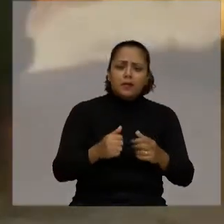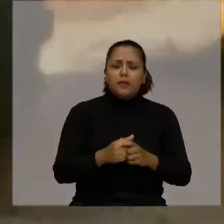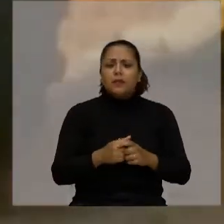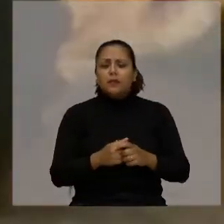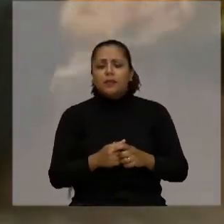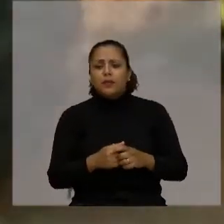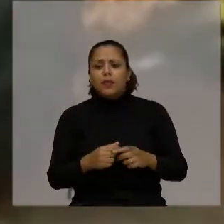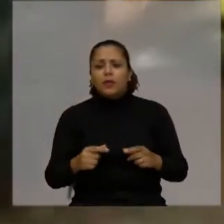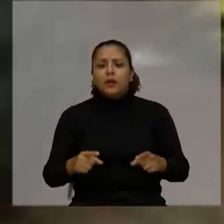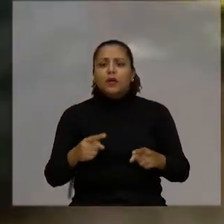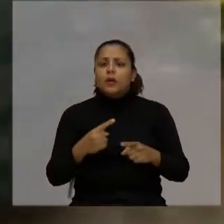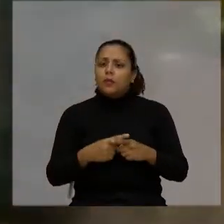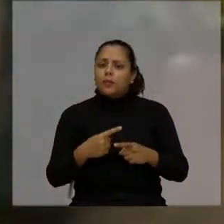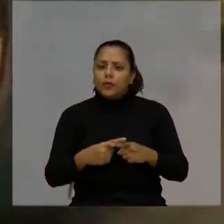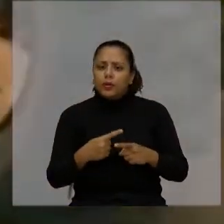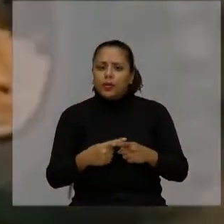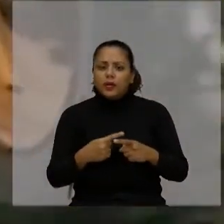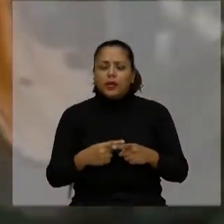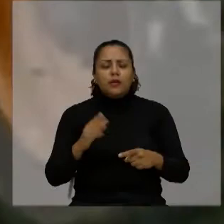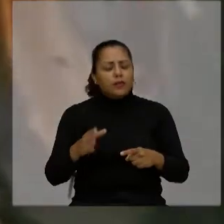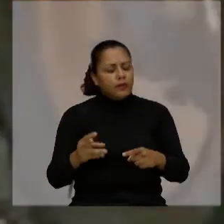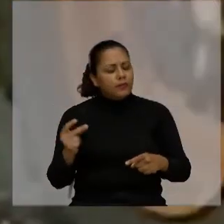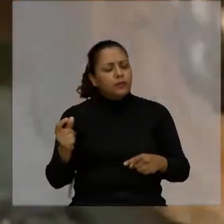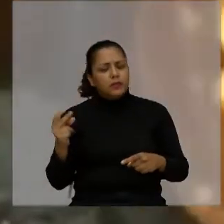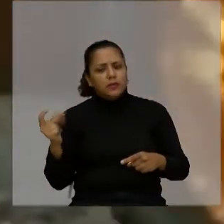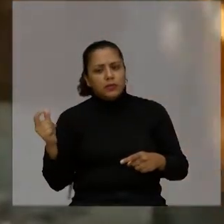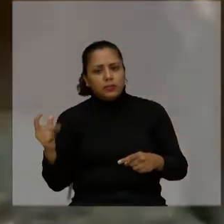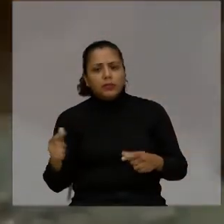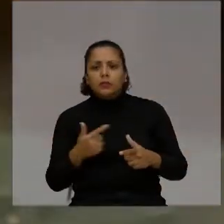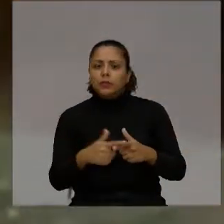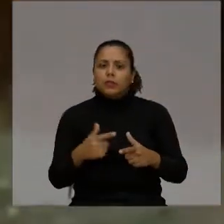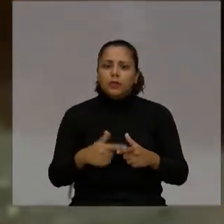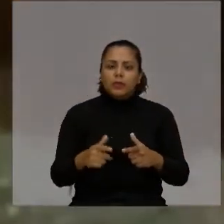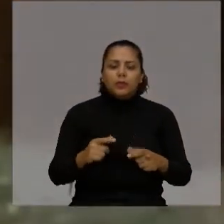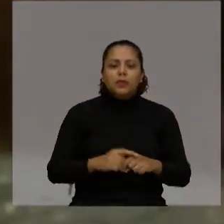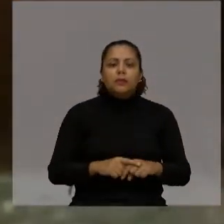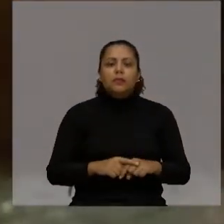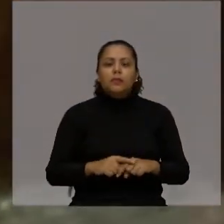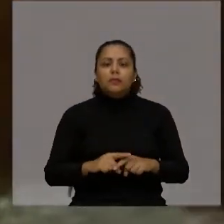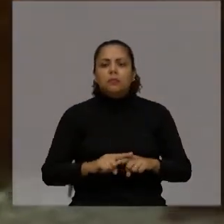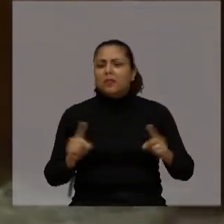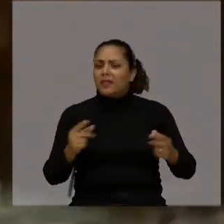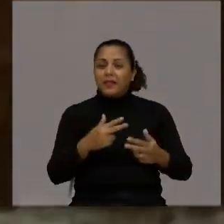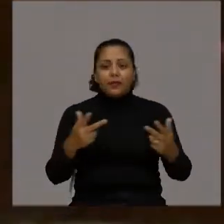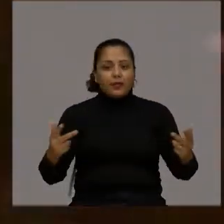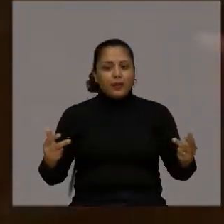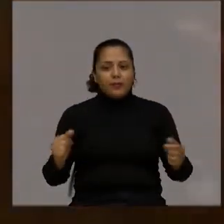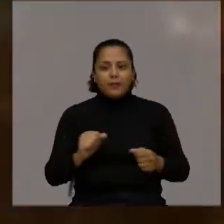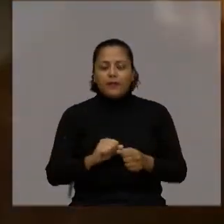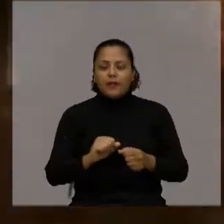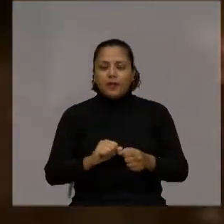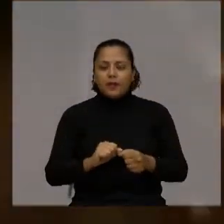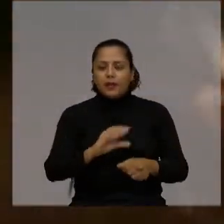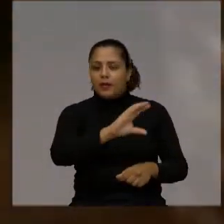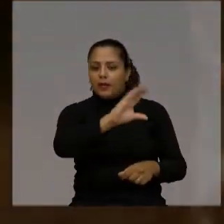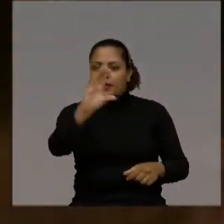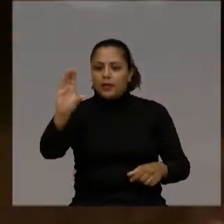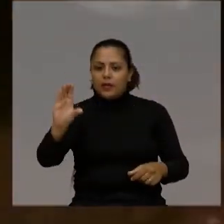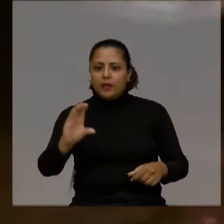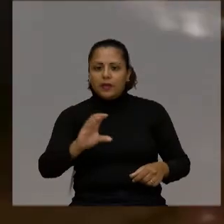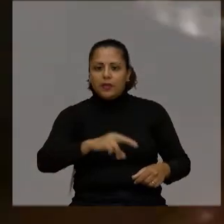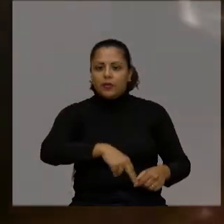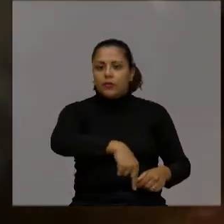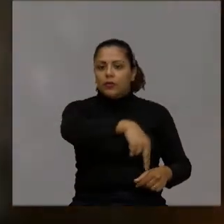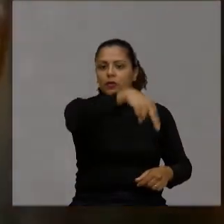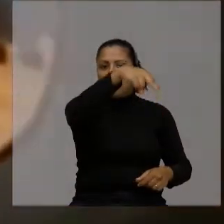Prefeitura, encaminhando solicitação já há um tempo, mas é que a demanda é muito grande. A região norte, ela tem uma